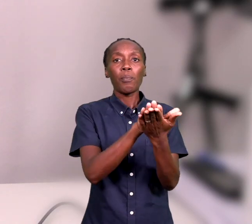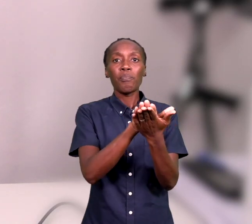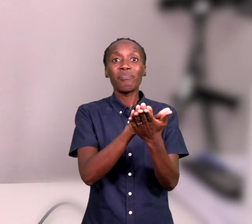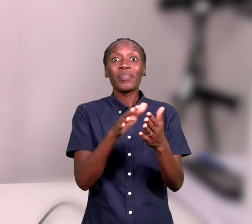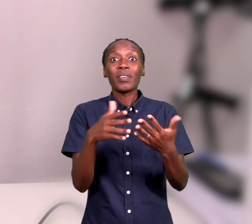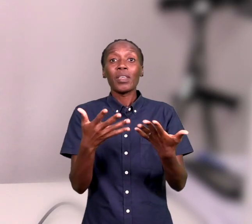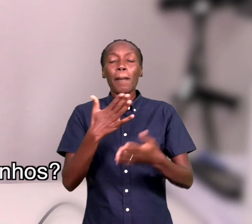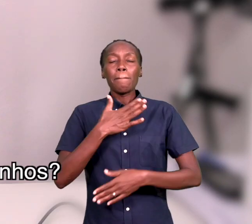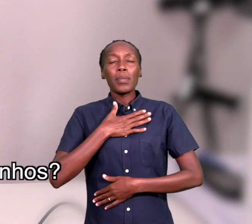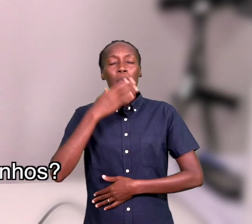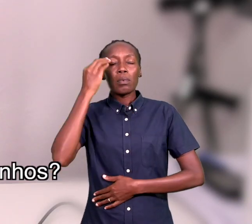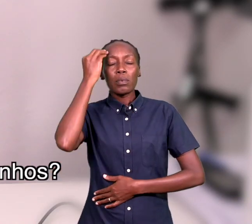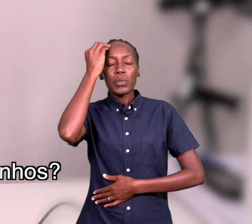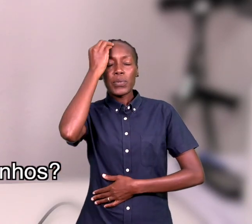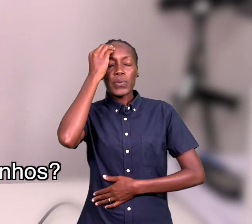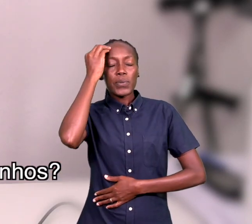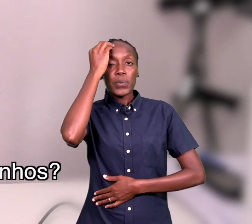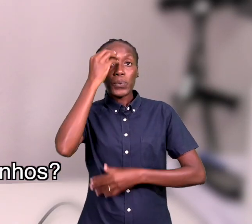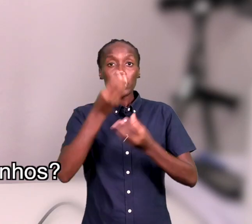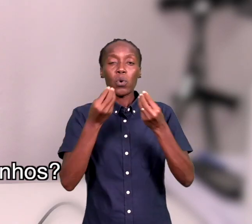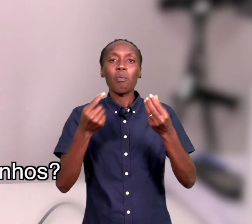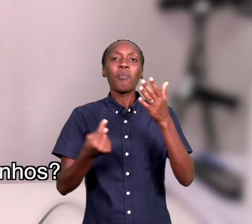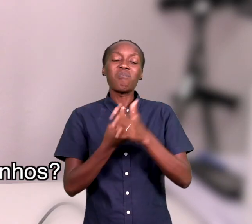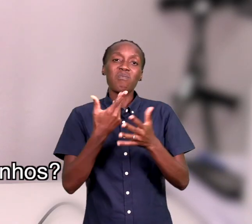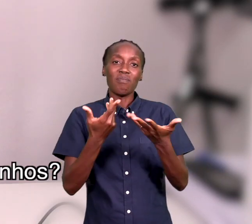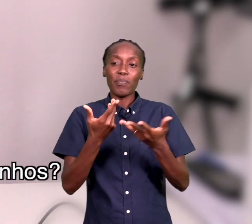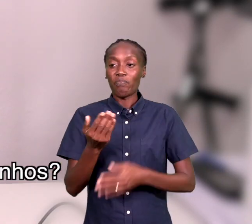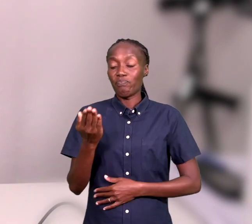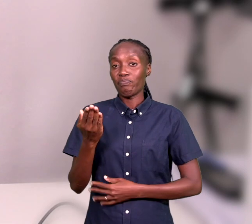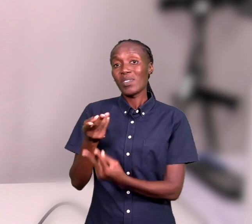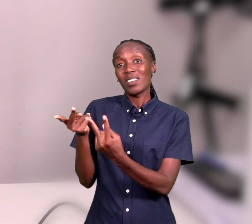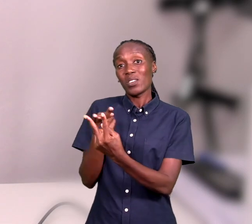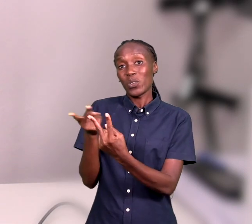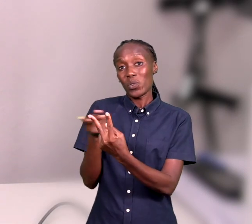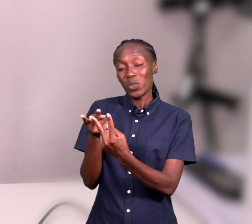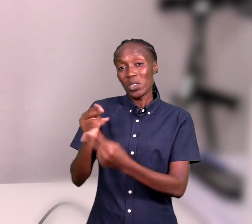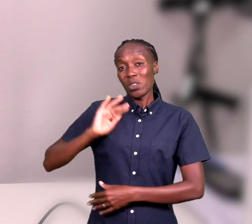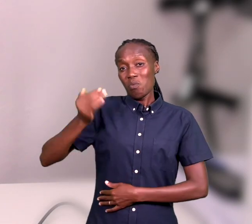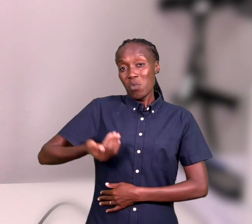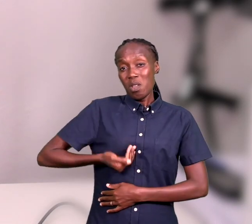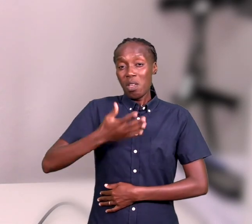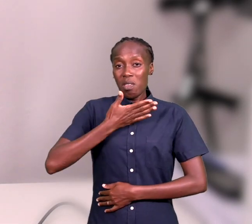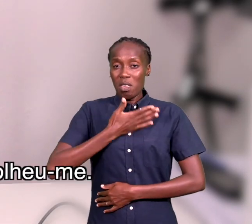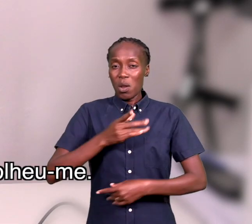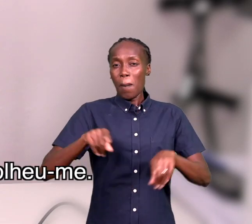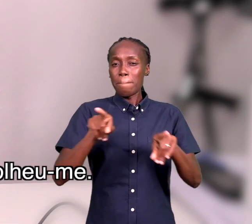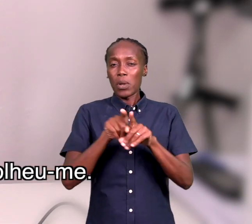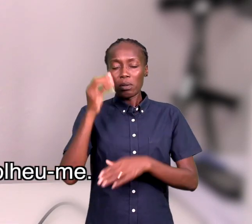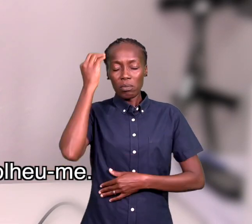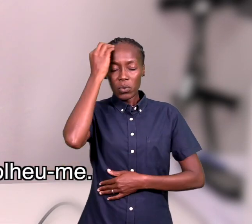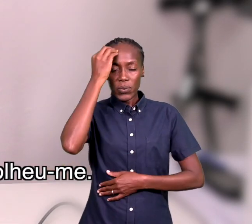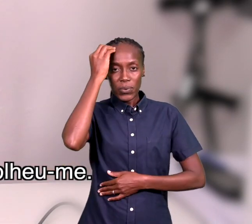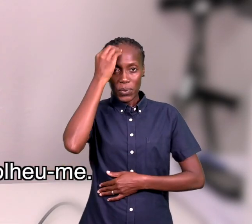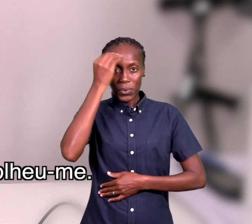espaços públicos? Como é que eu vou lutar pelos meus sonhos? Foi um choque, mas graças a Deus,